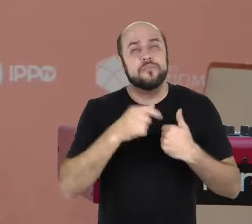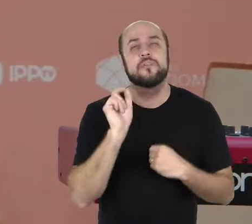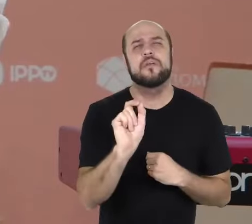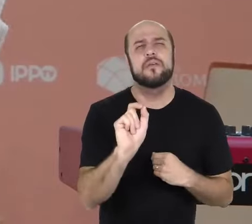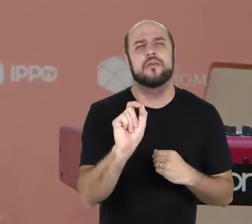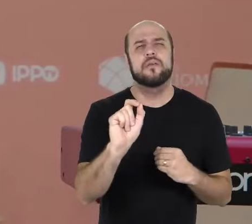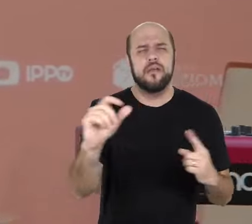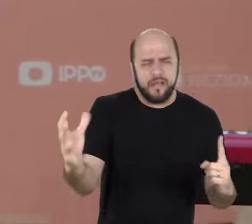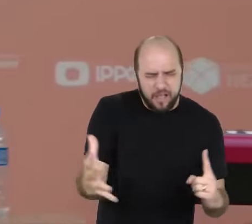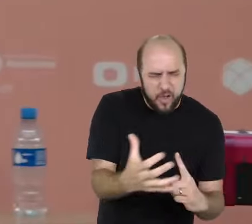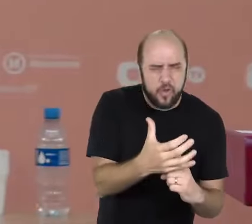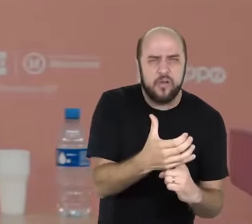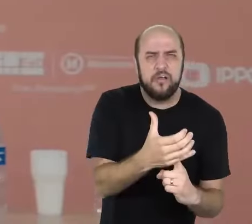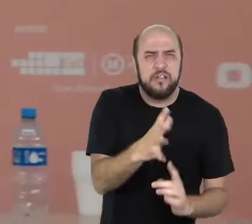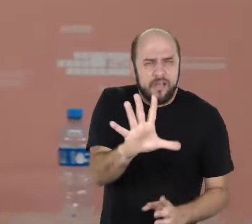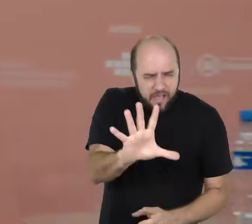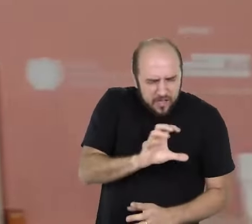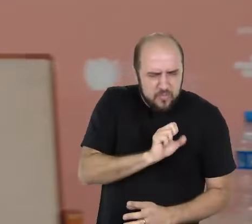Acolhimento, tem amor,